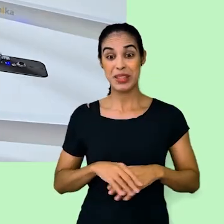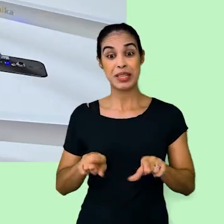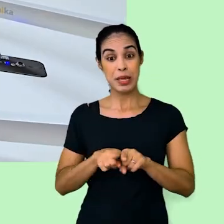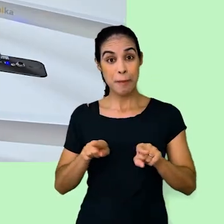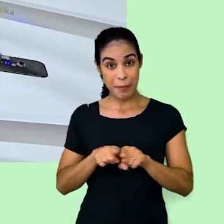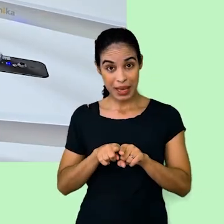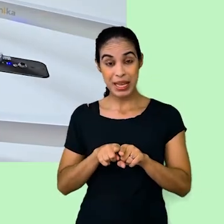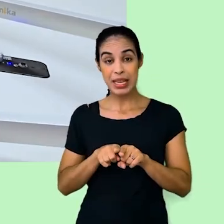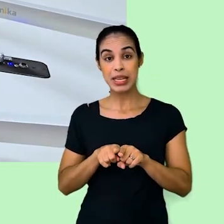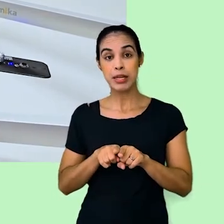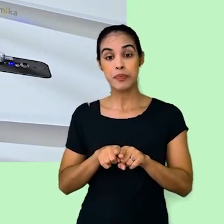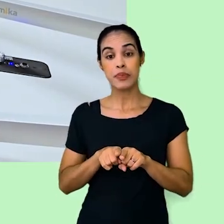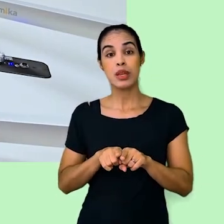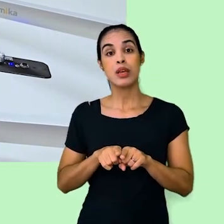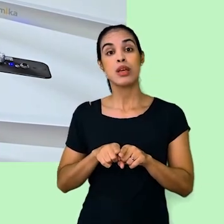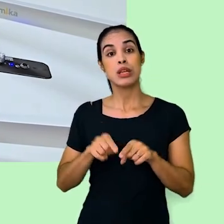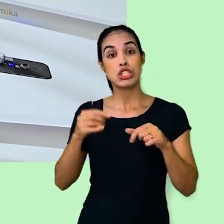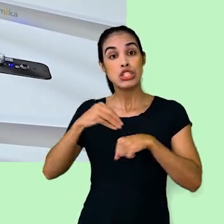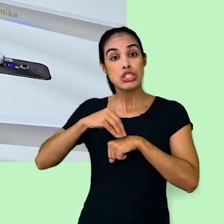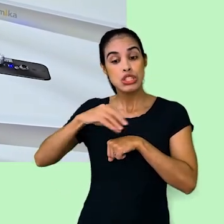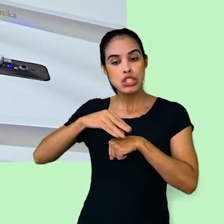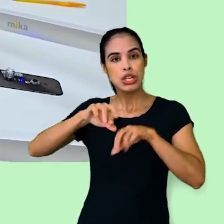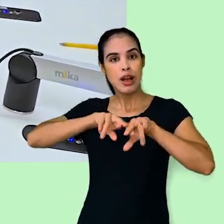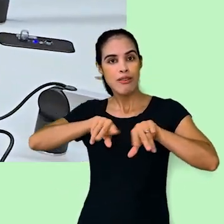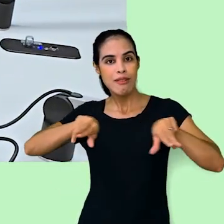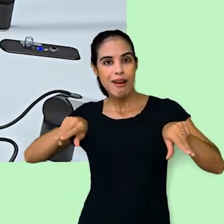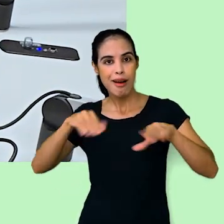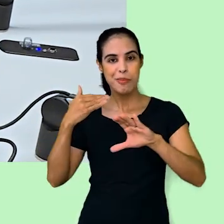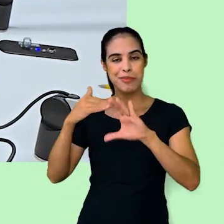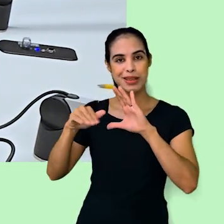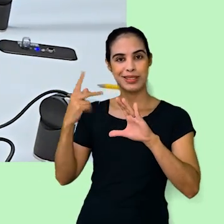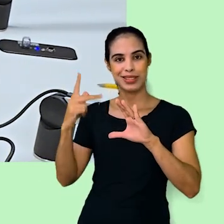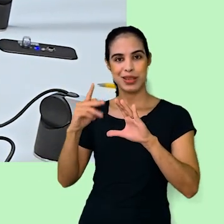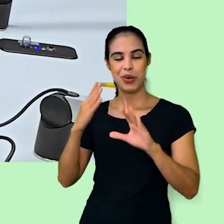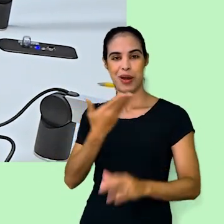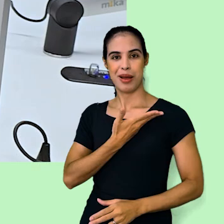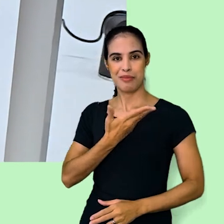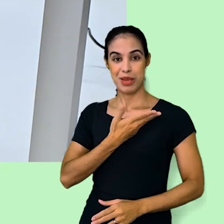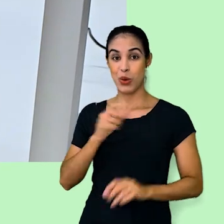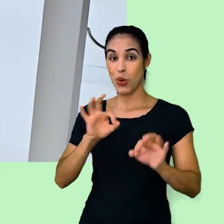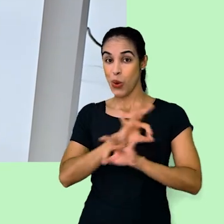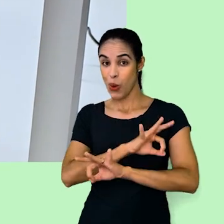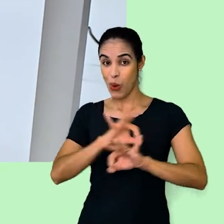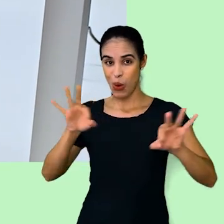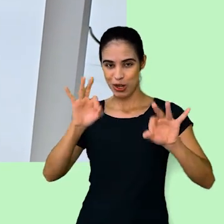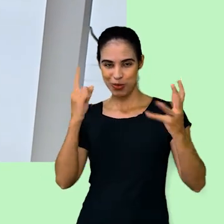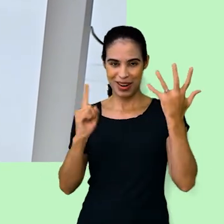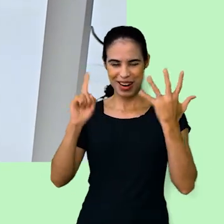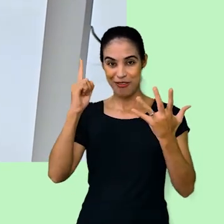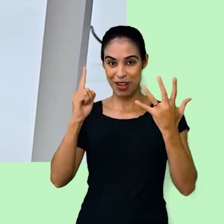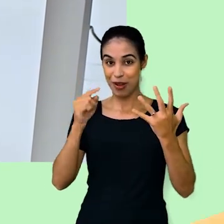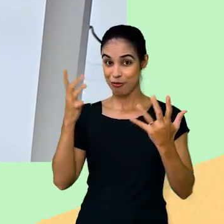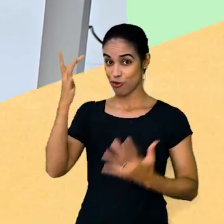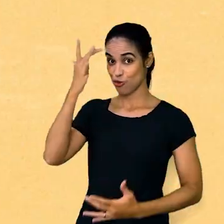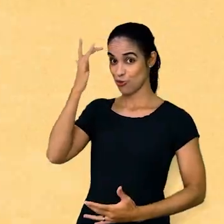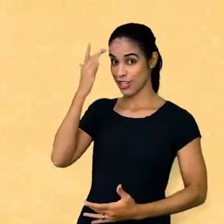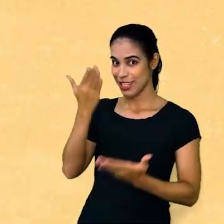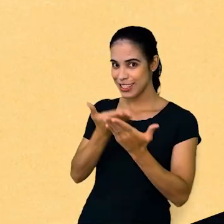E manda para aquele seu amigo que precisa dessas dicas, viu? E tenha um ótimo carnaval e juízo!